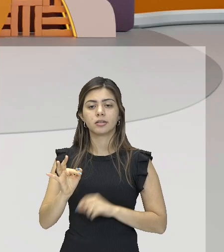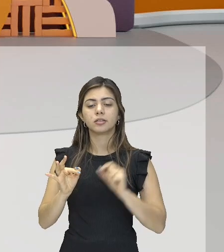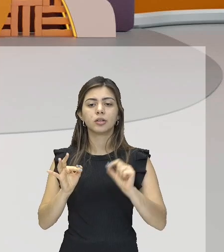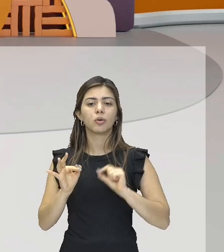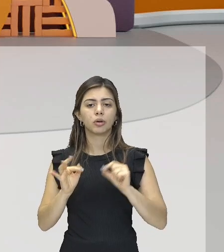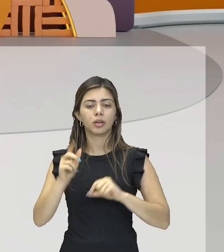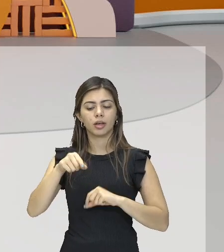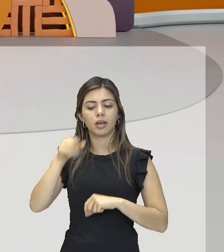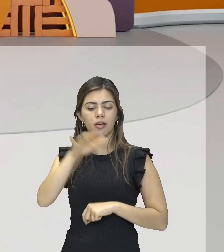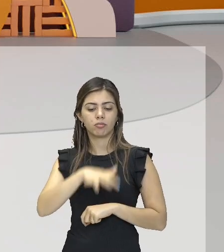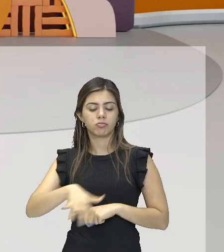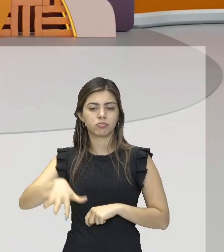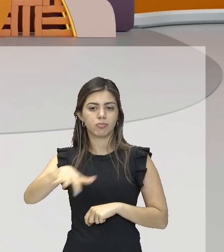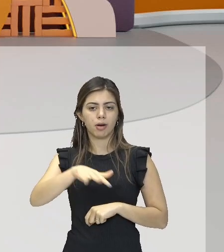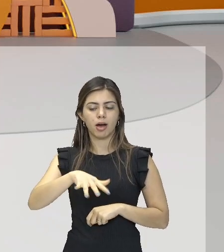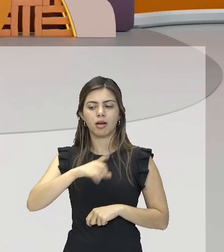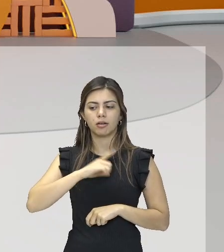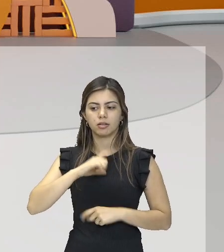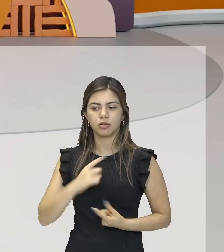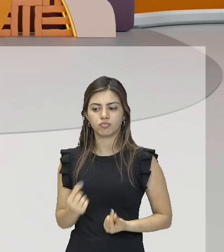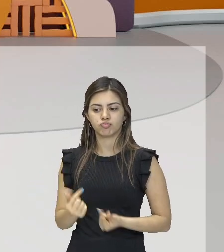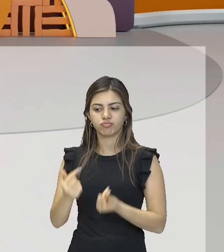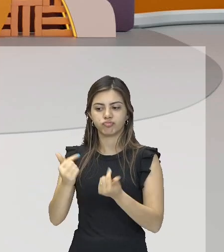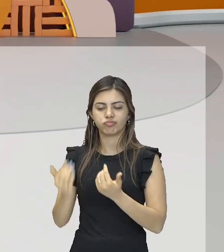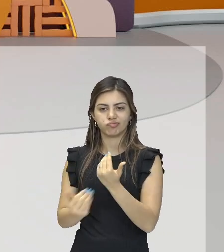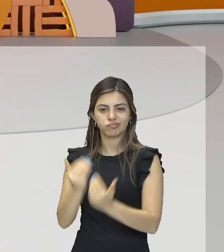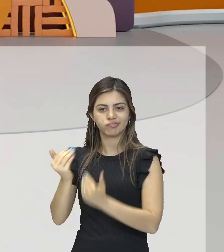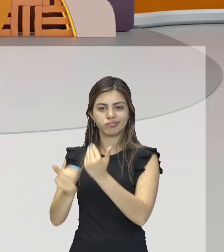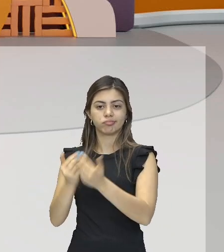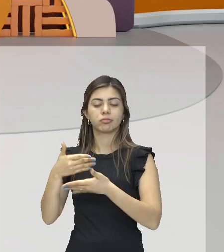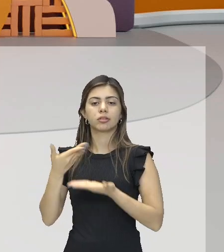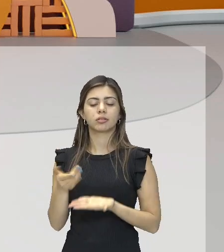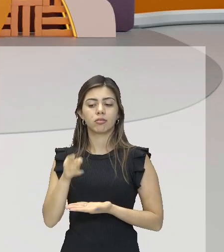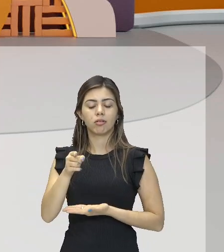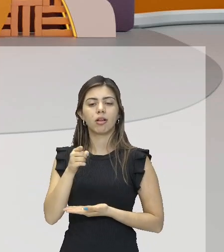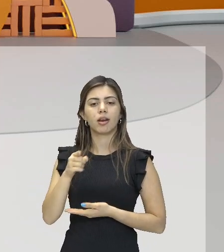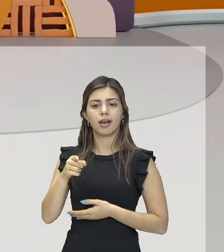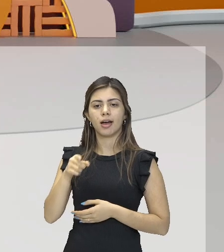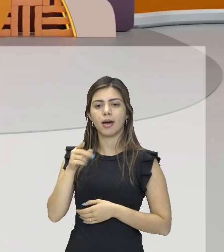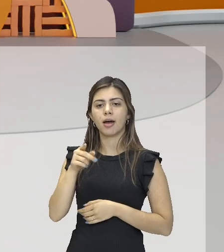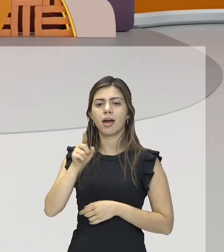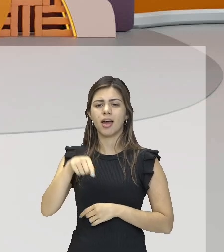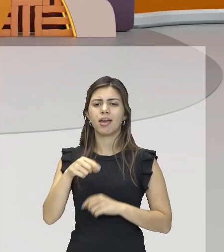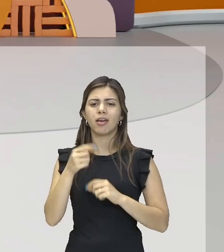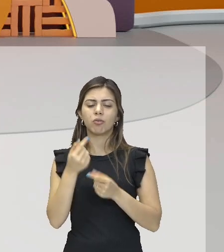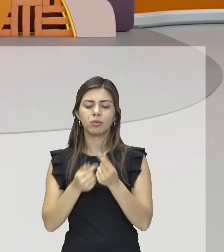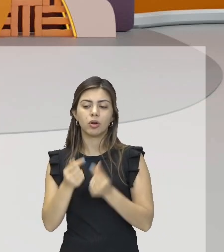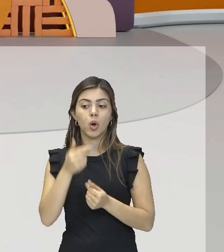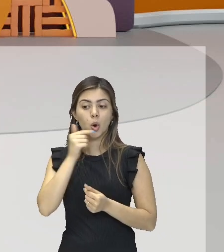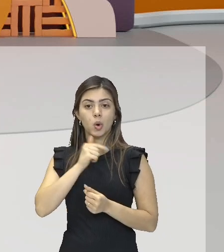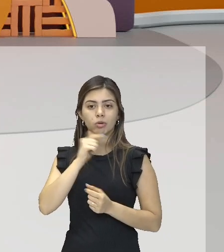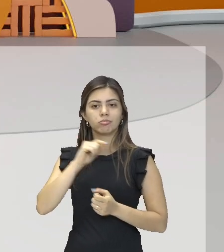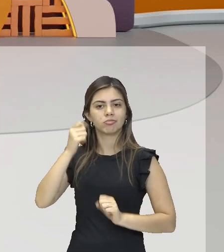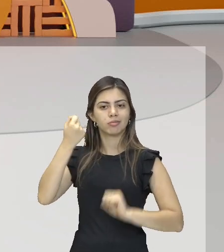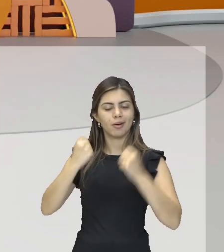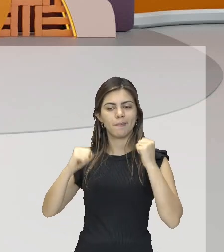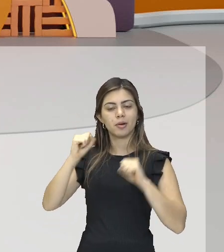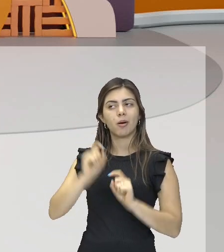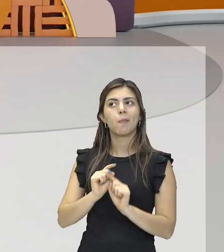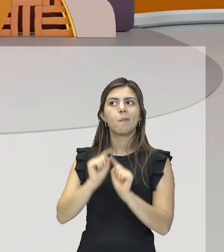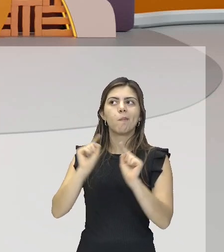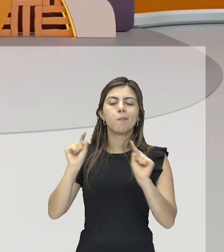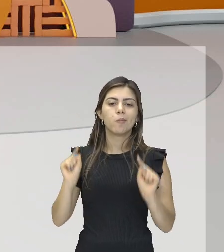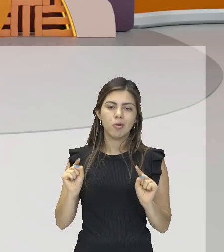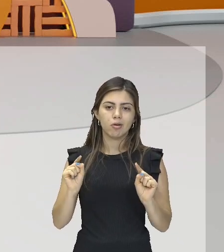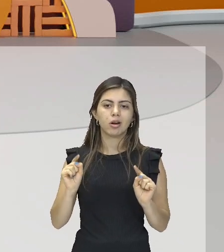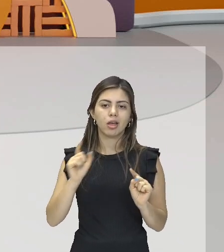como um território próspero, e essa economia adotada pelo Colbert, ela vai dar certo sim. Porém, né,